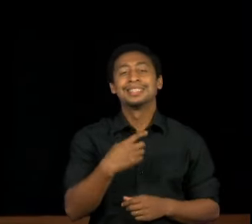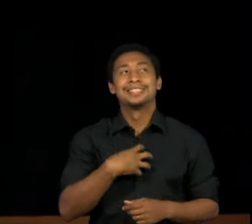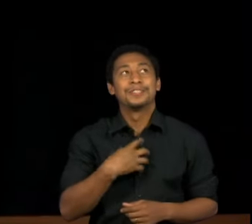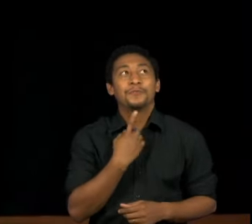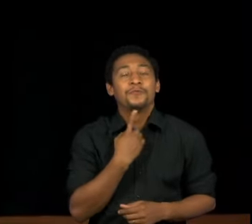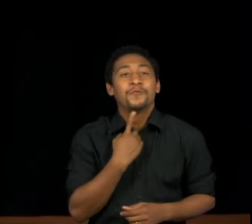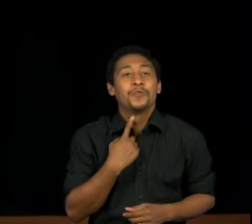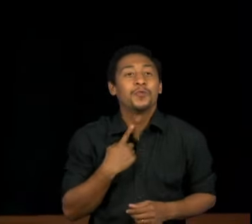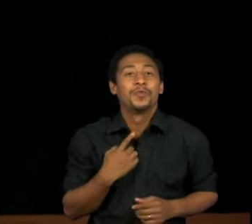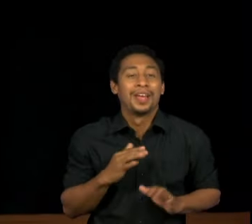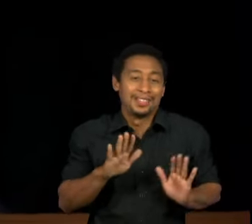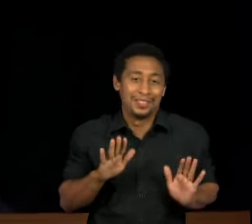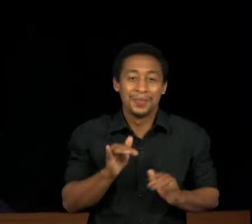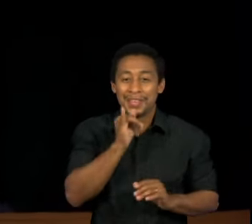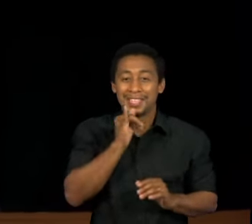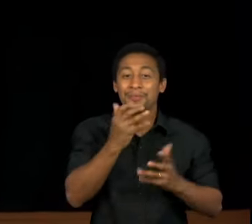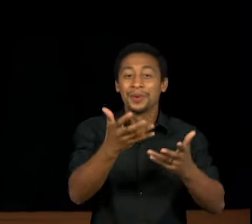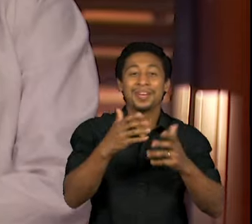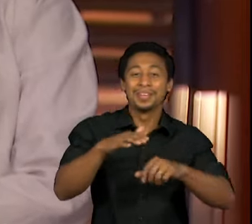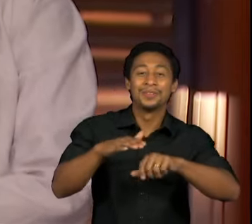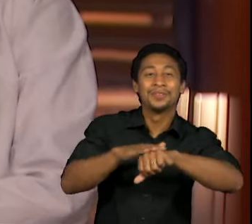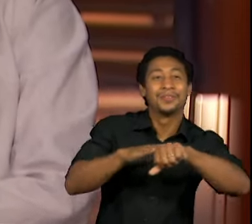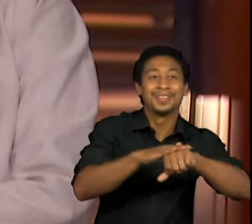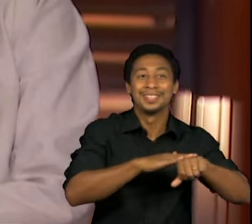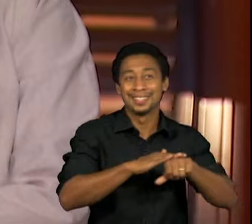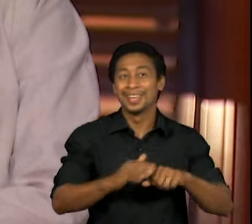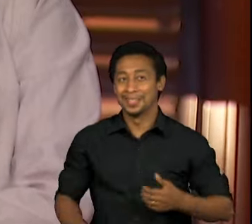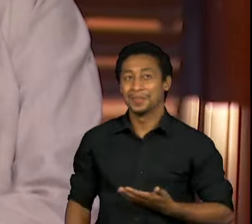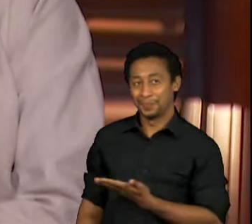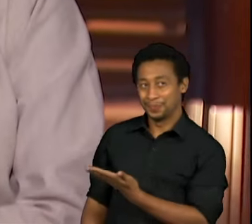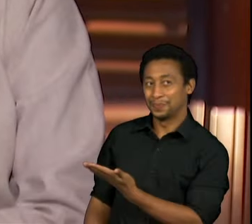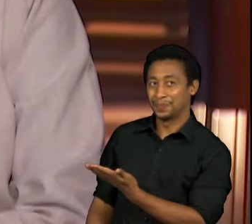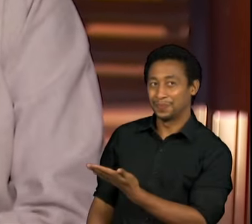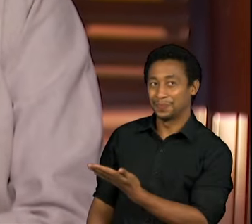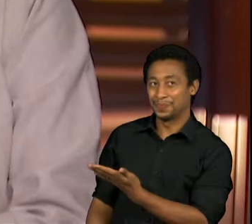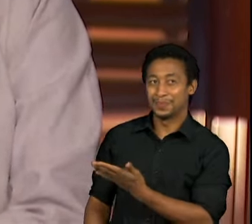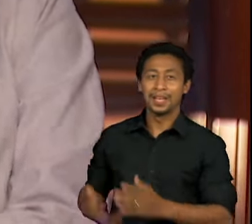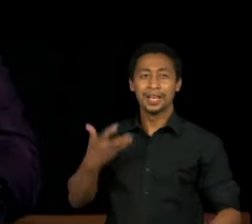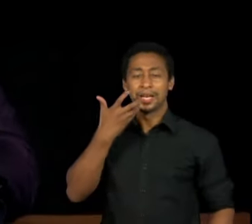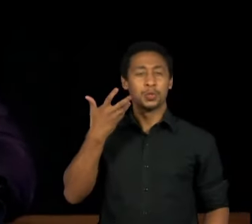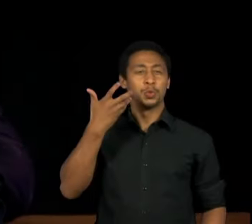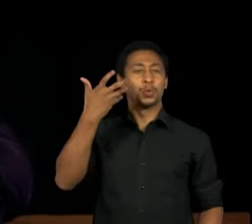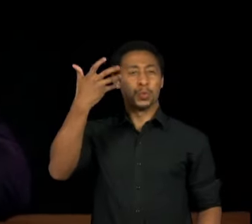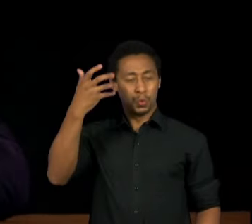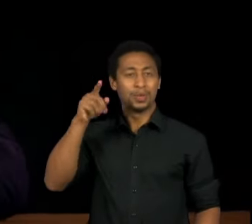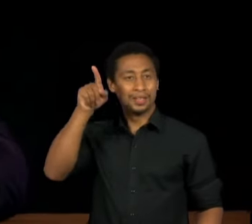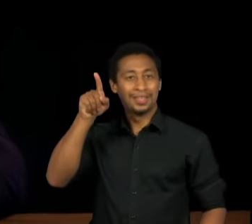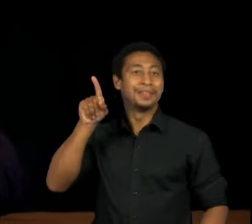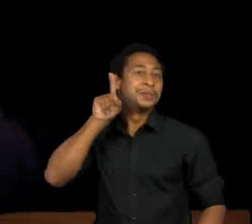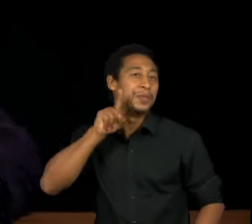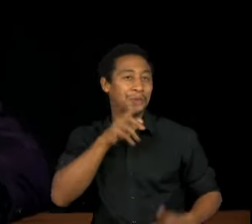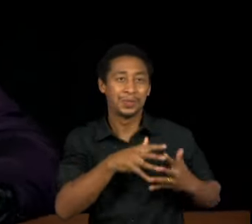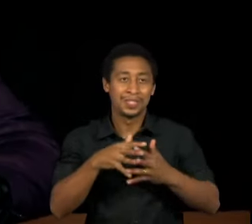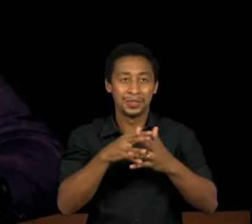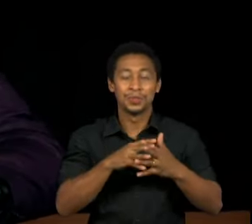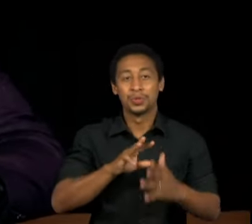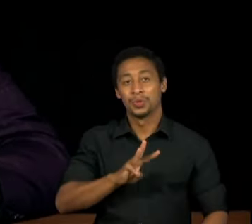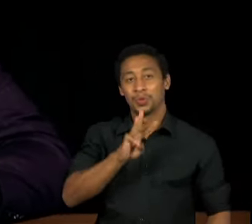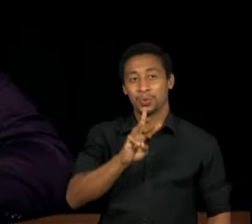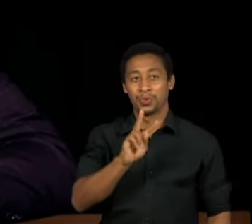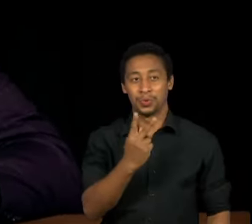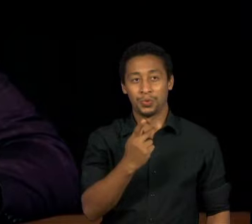quero falar só de Whitney Houston hoje Ah tá mas hoje eu faço isso quando que te deu o estado você for não eu vou